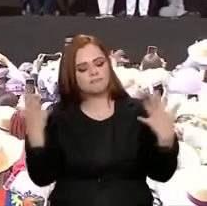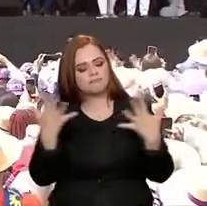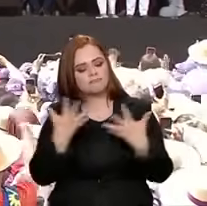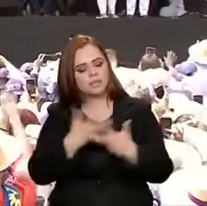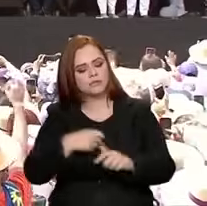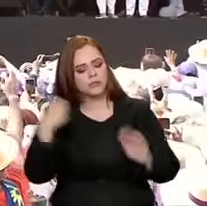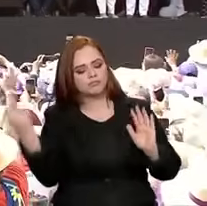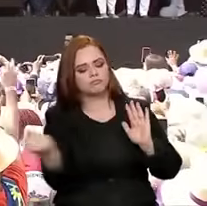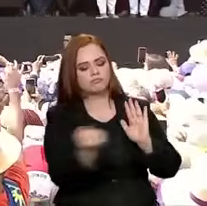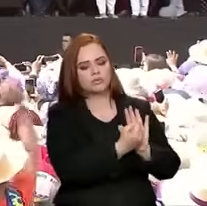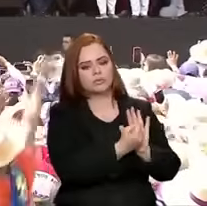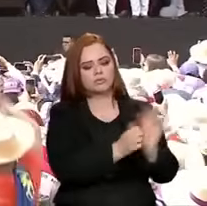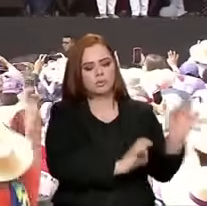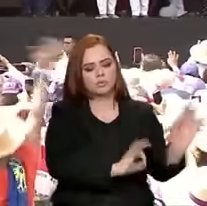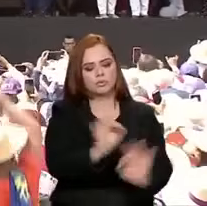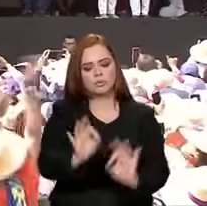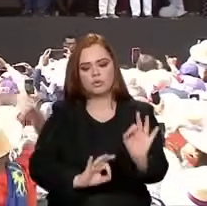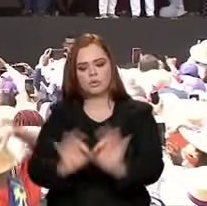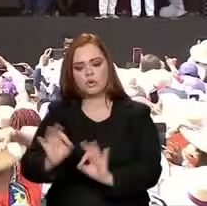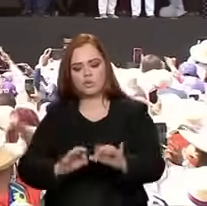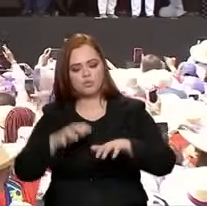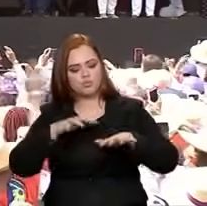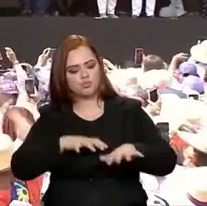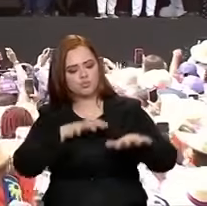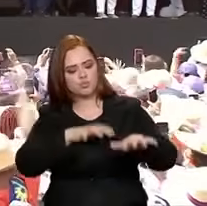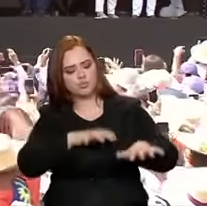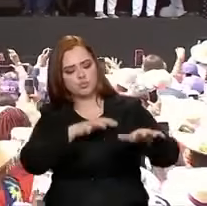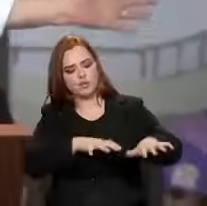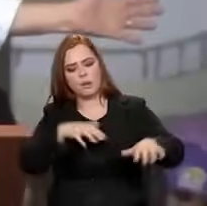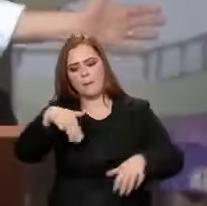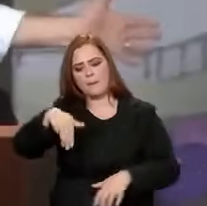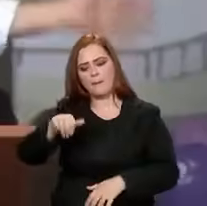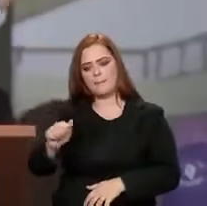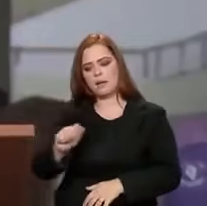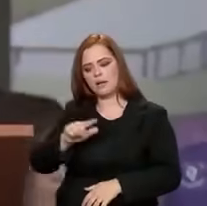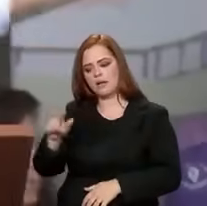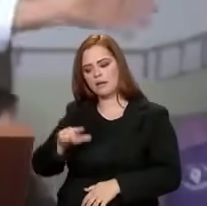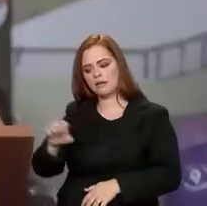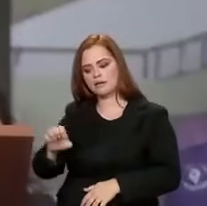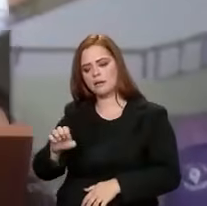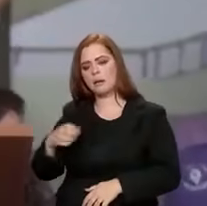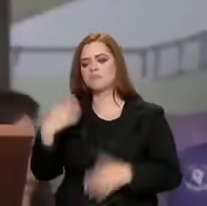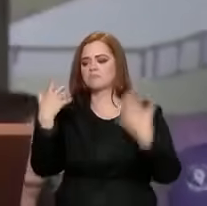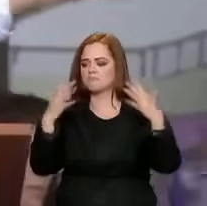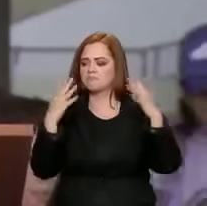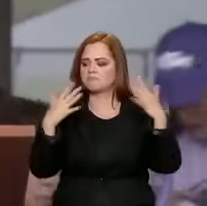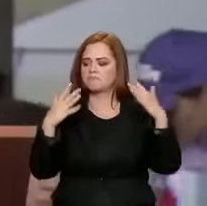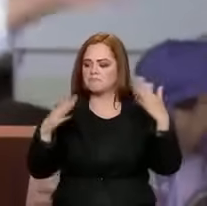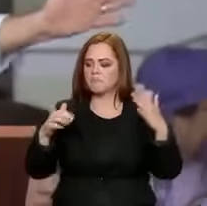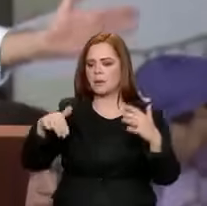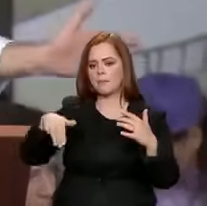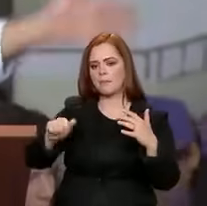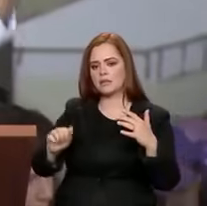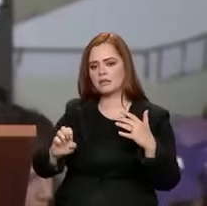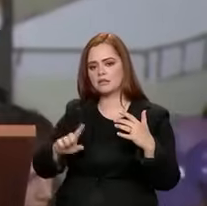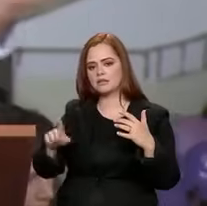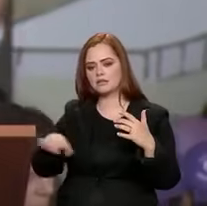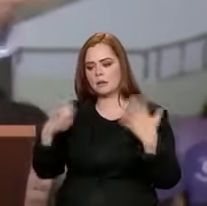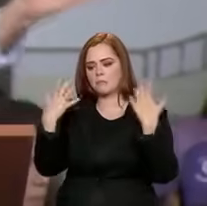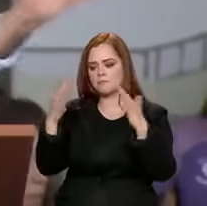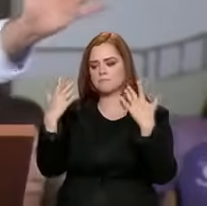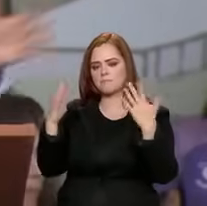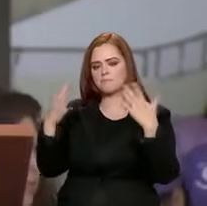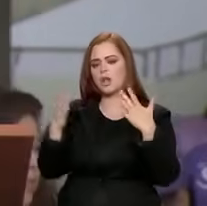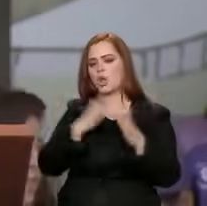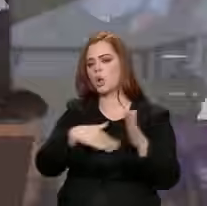símbolo da organização dessa marcha mas é Morais Uma salva de palma para essa guerreira e